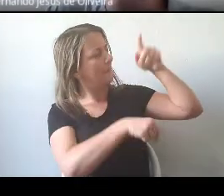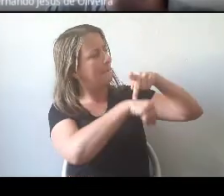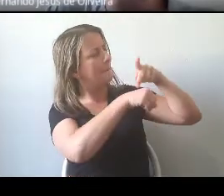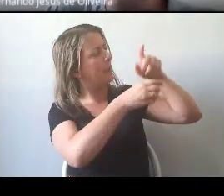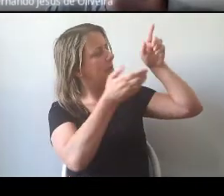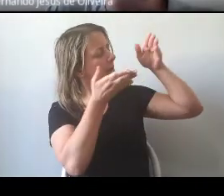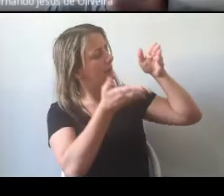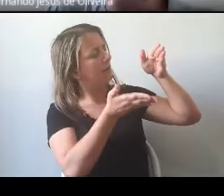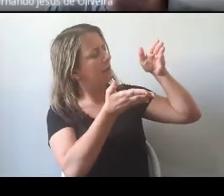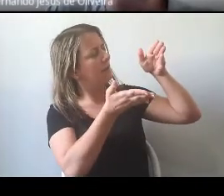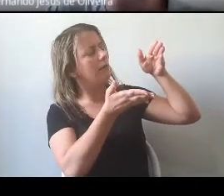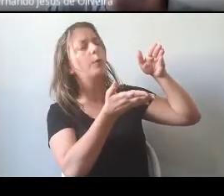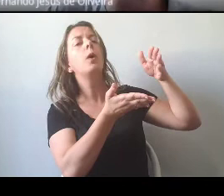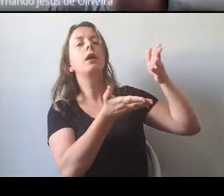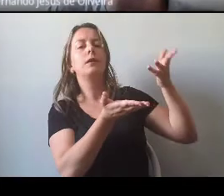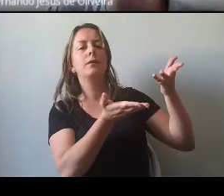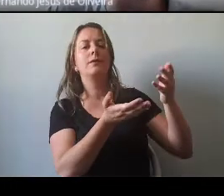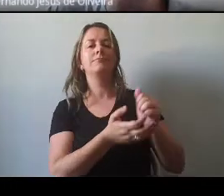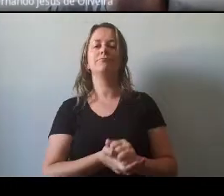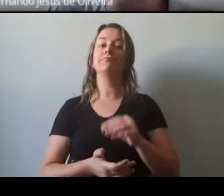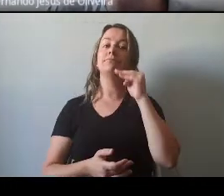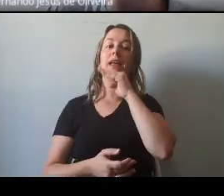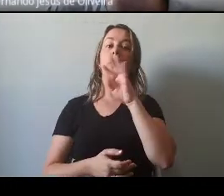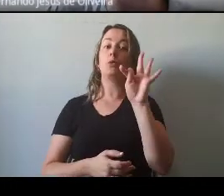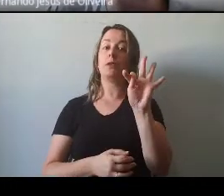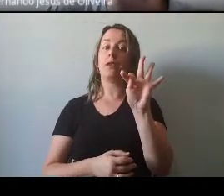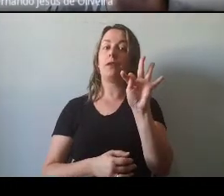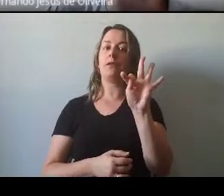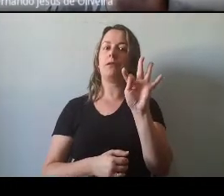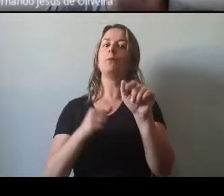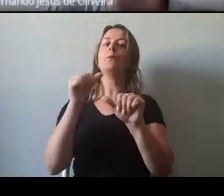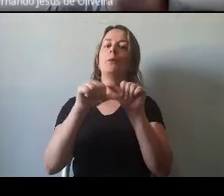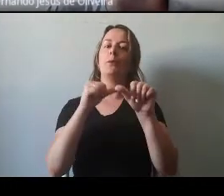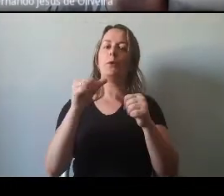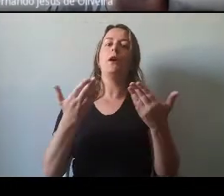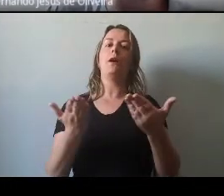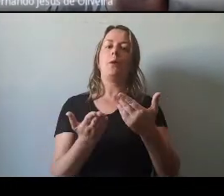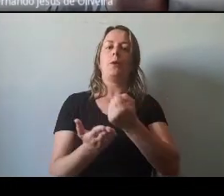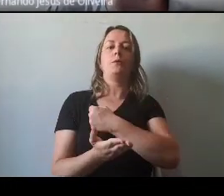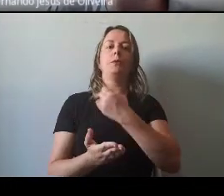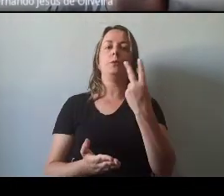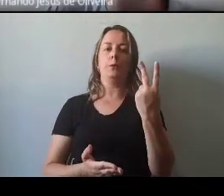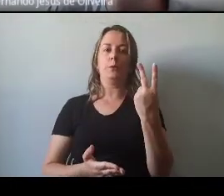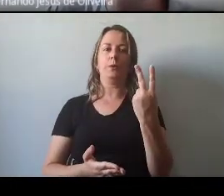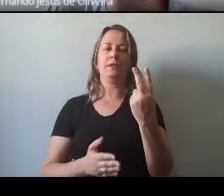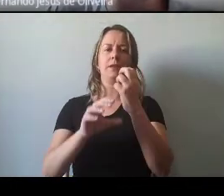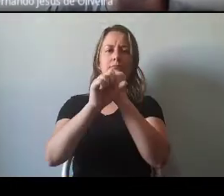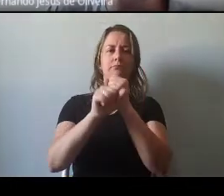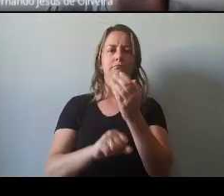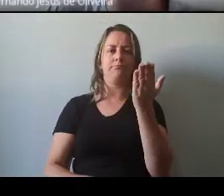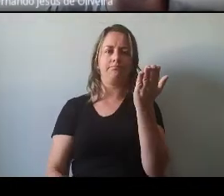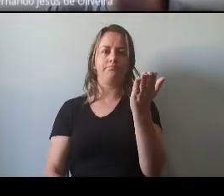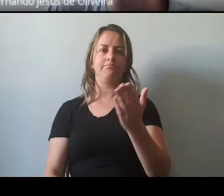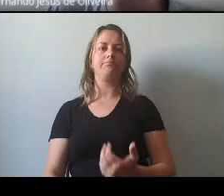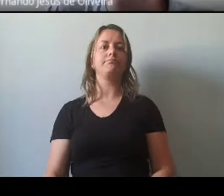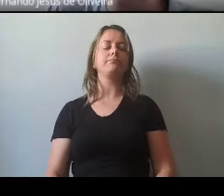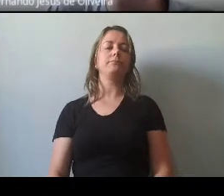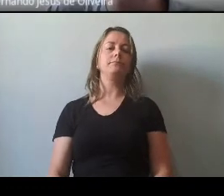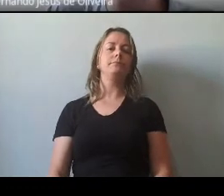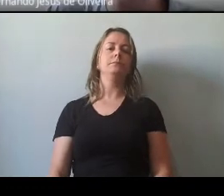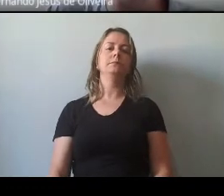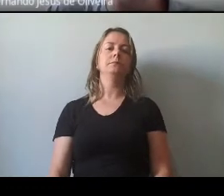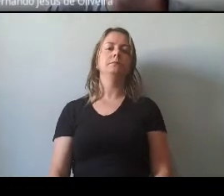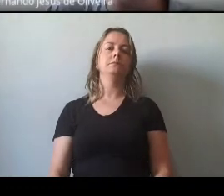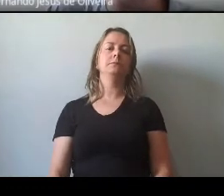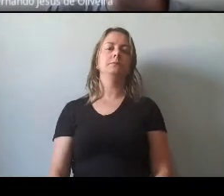esquema, velocidade inicial é 0, aceleração é 10, só que o tempo agora é 2, vai ao quadrado dividido por 2. 2 ao quadrado vira